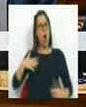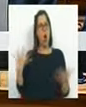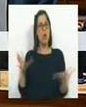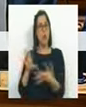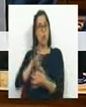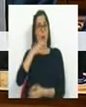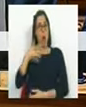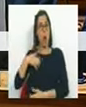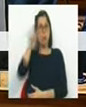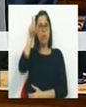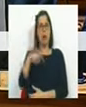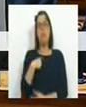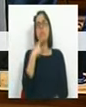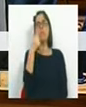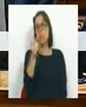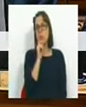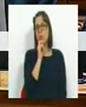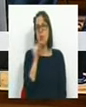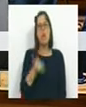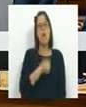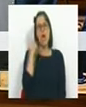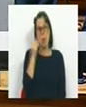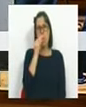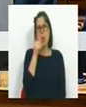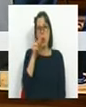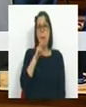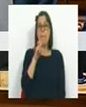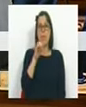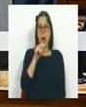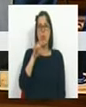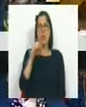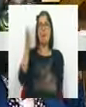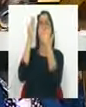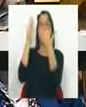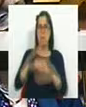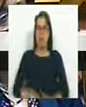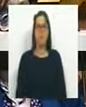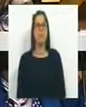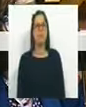esta coligação. Dir-lhe-ia que era o melhor aluno de Mário Nogueira. Muitos parabéns.